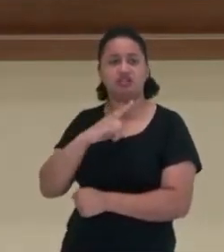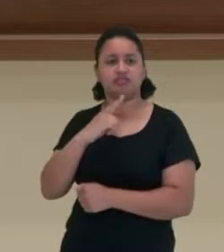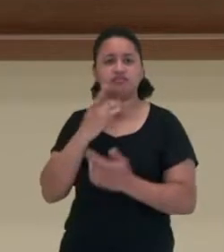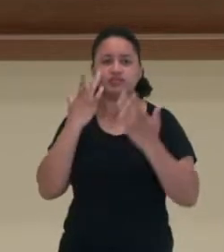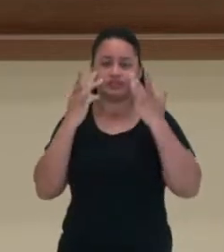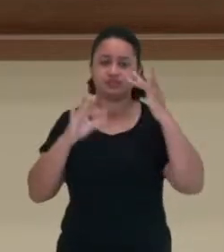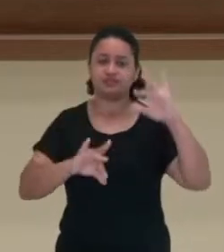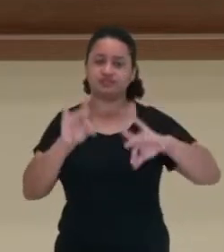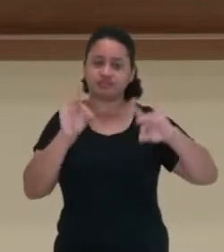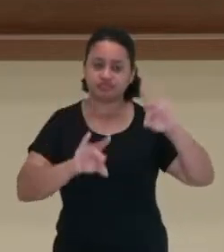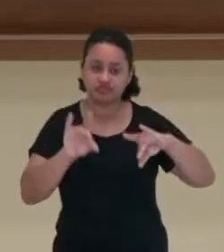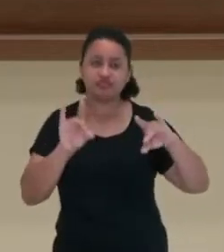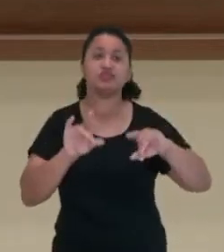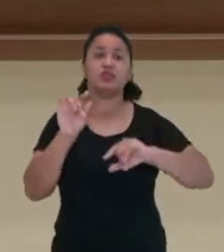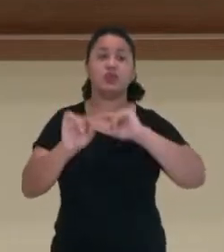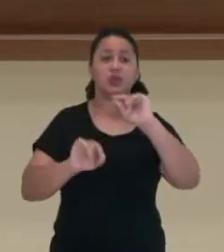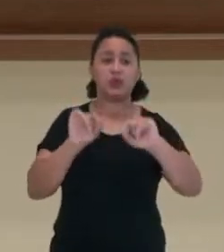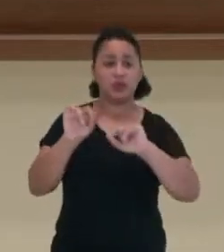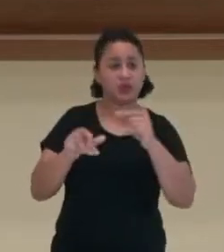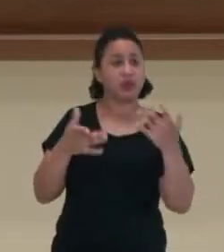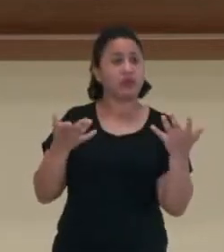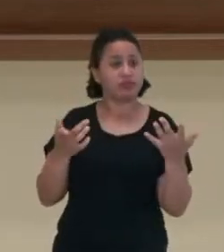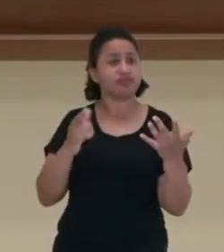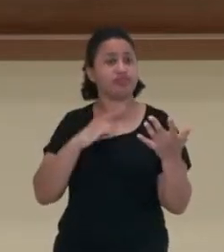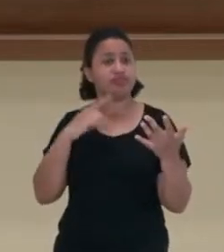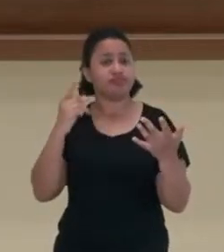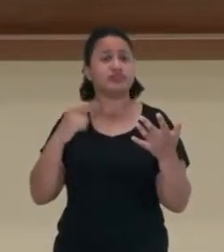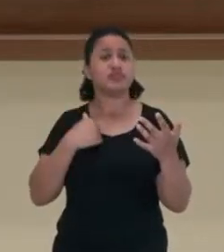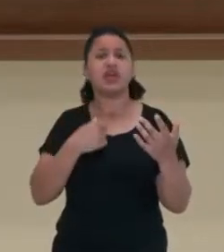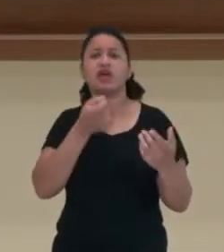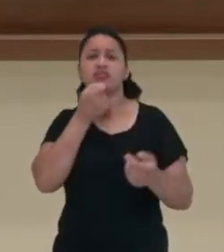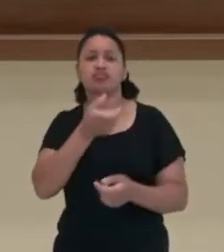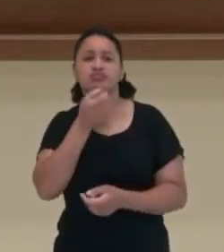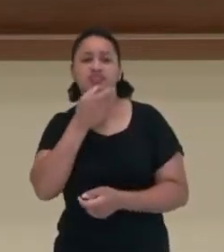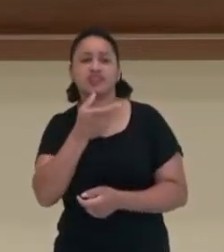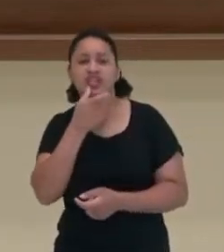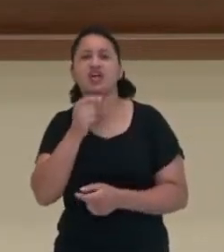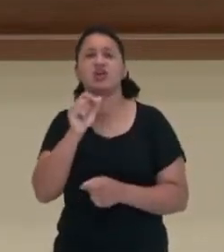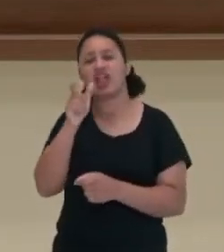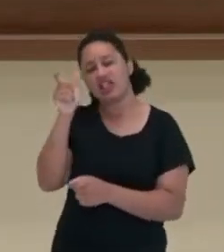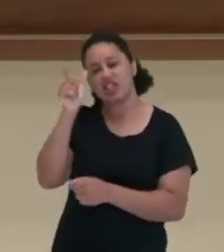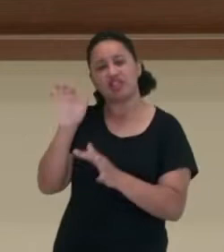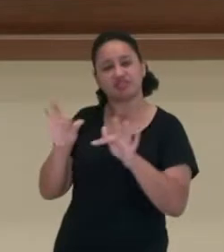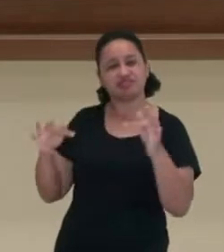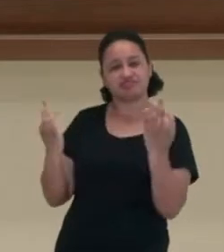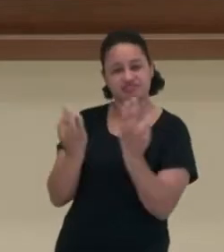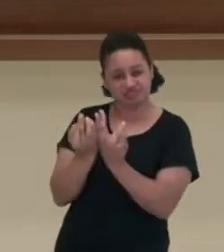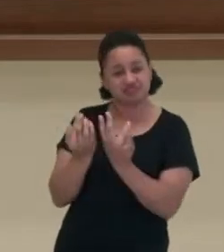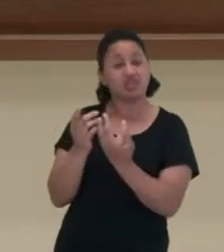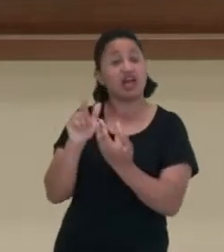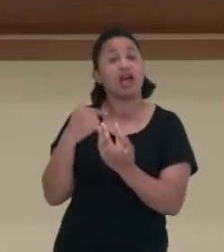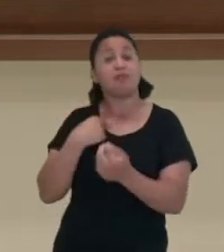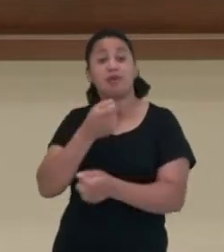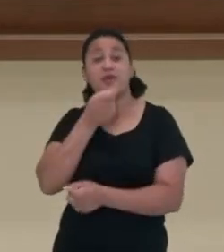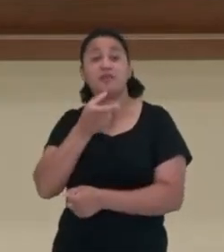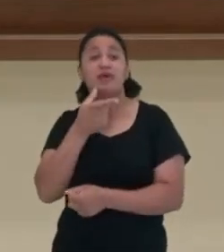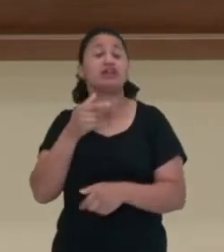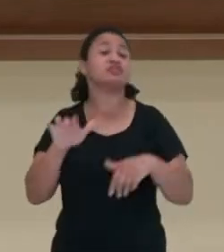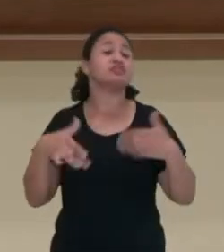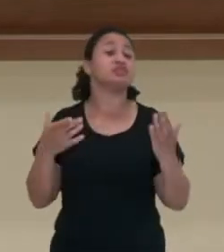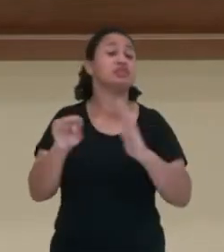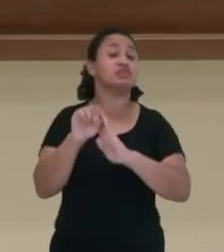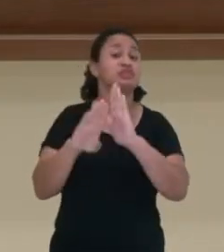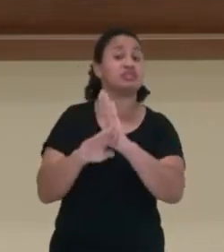romancista cearense José de Alencar, é uma comédia de costumes ambientada no Rio de Janeiro do século XIX. Olha